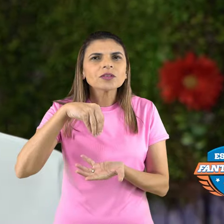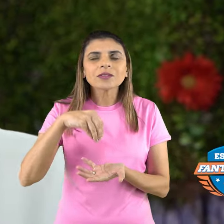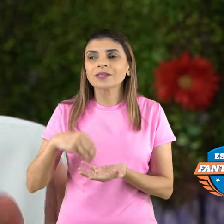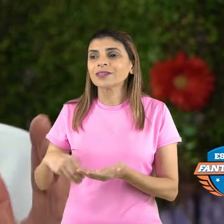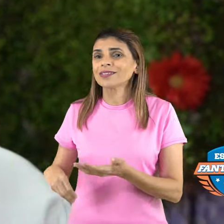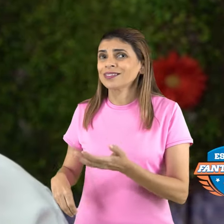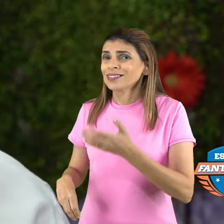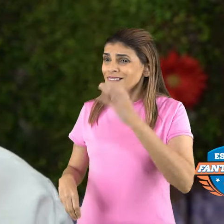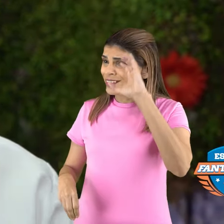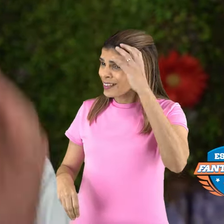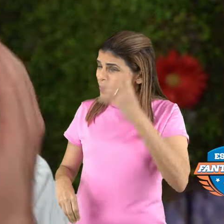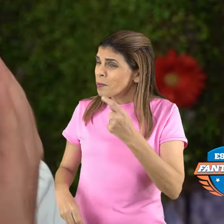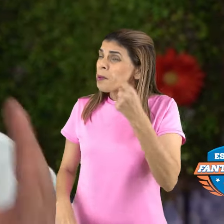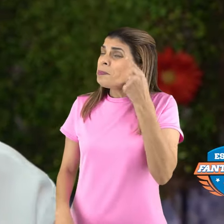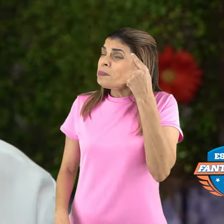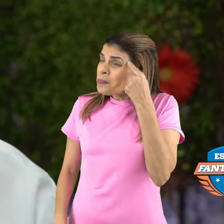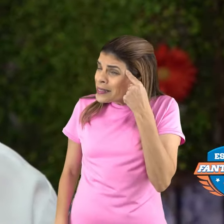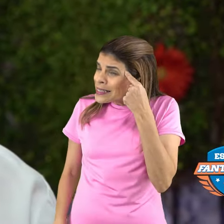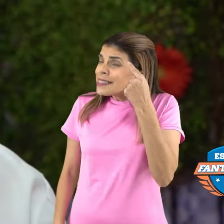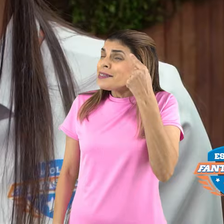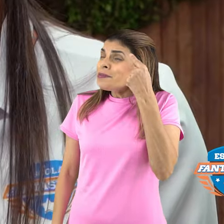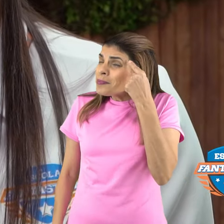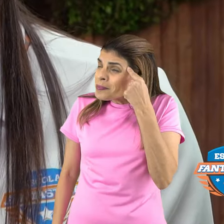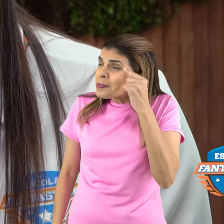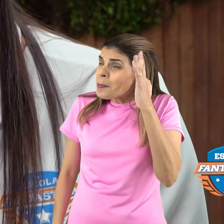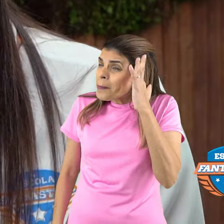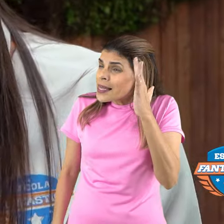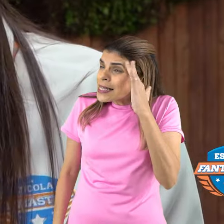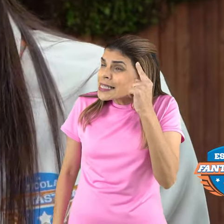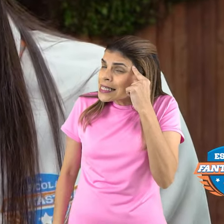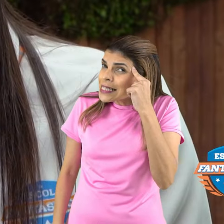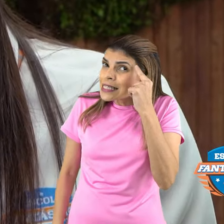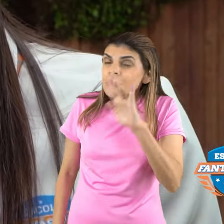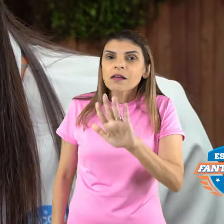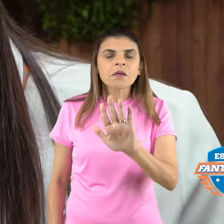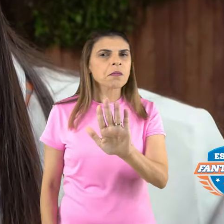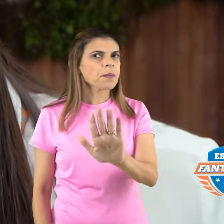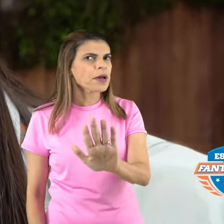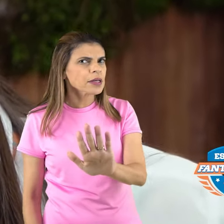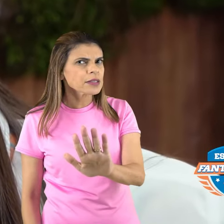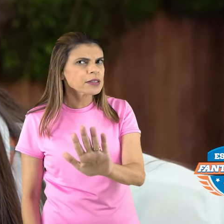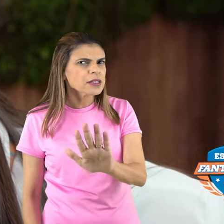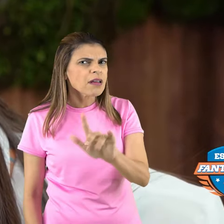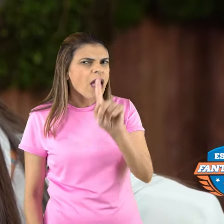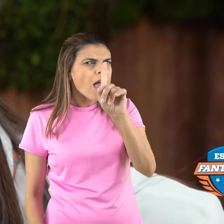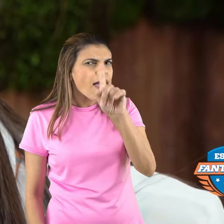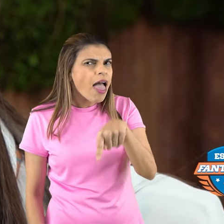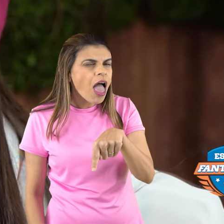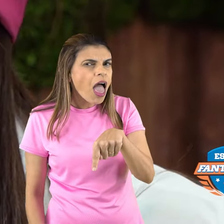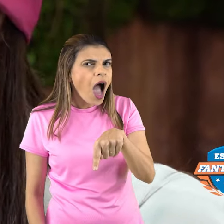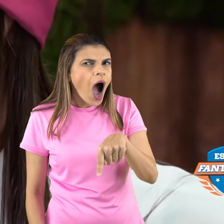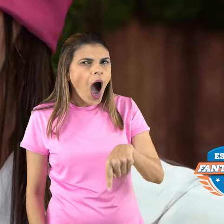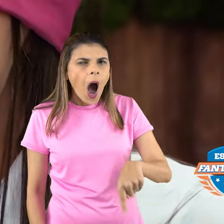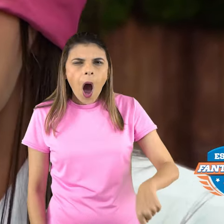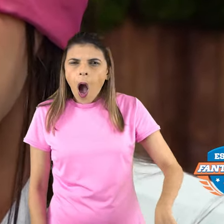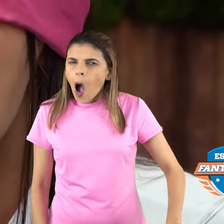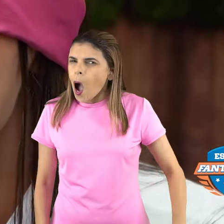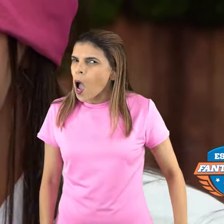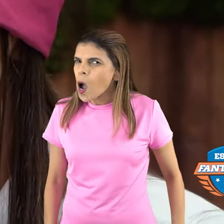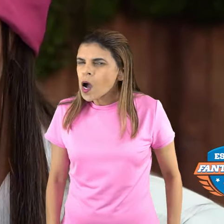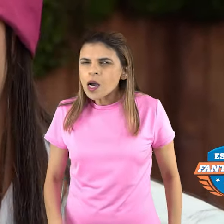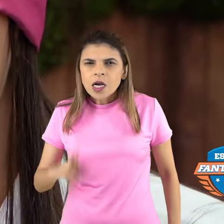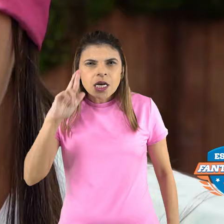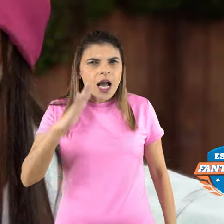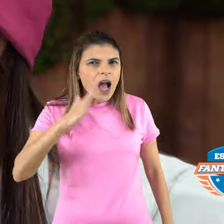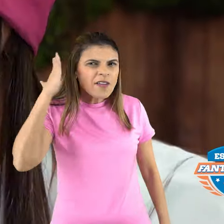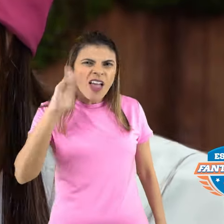Camila, pensa. Pensa, Camila. Peraí. Isso aqui... Rafael,